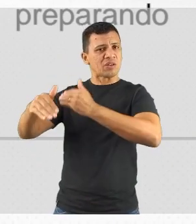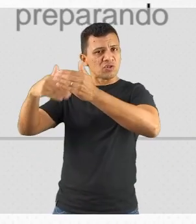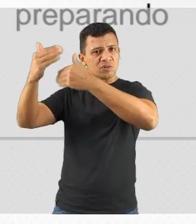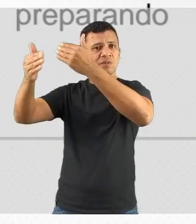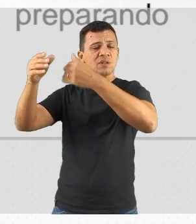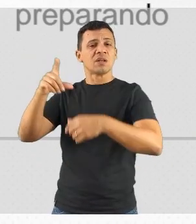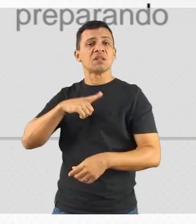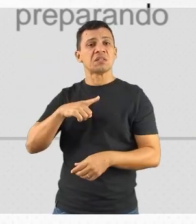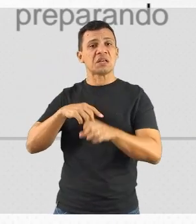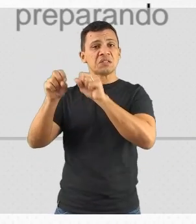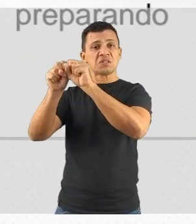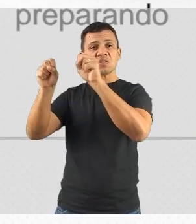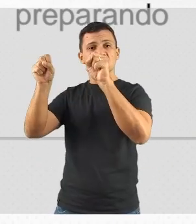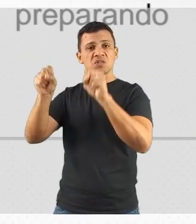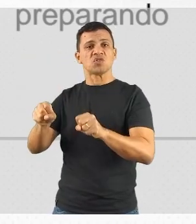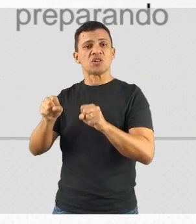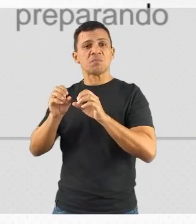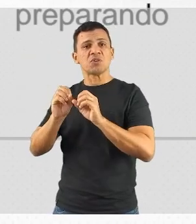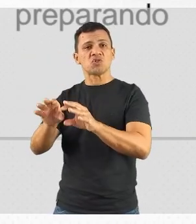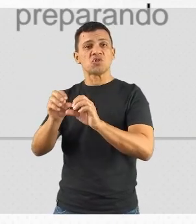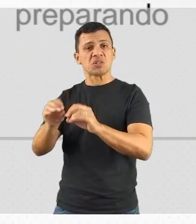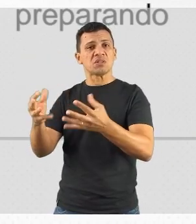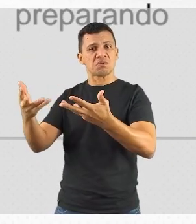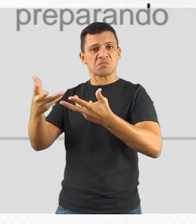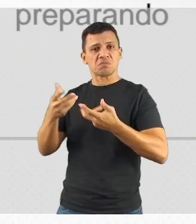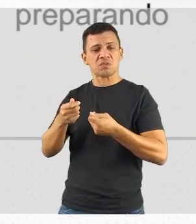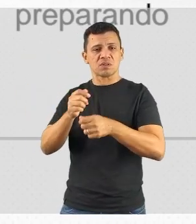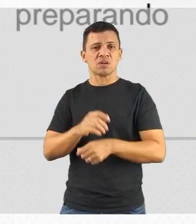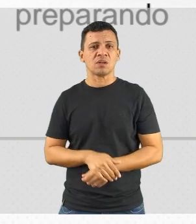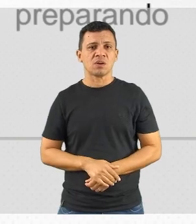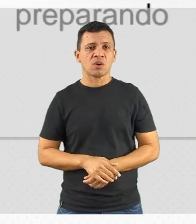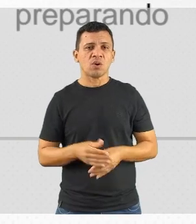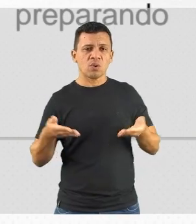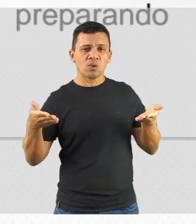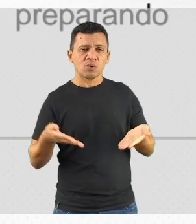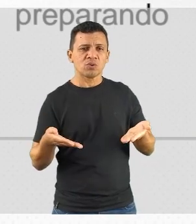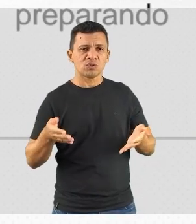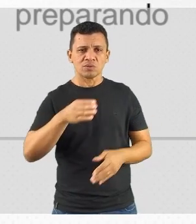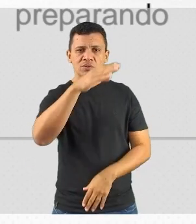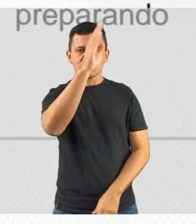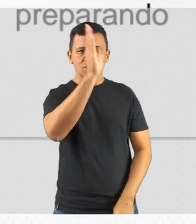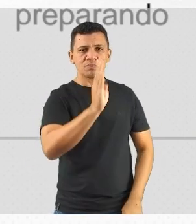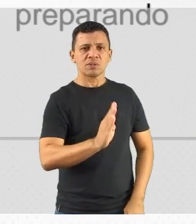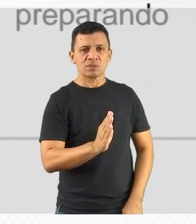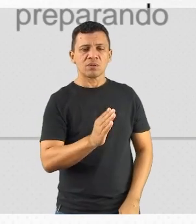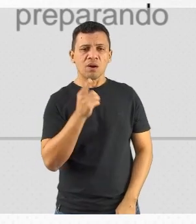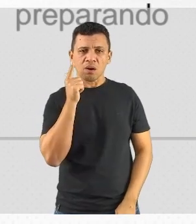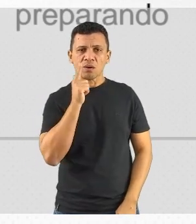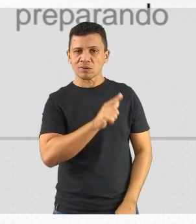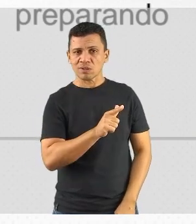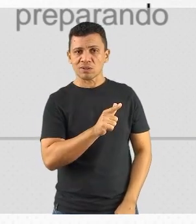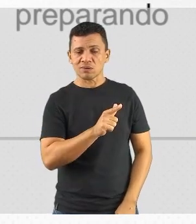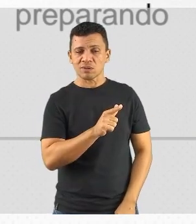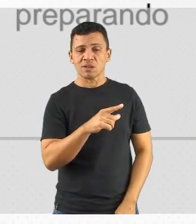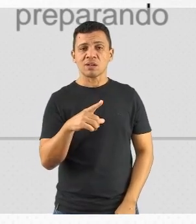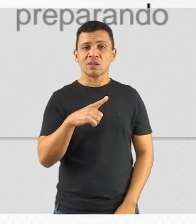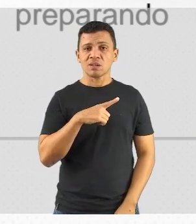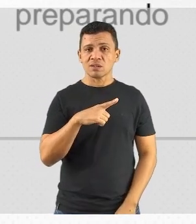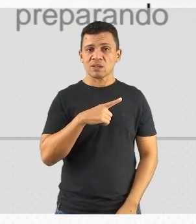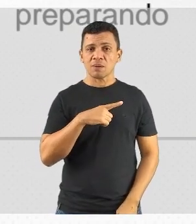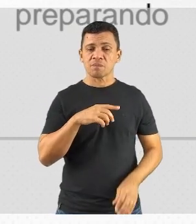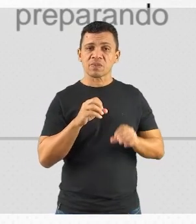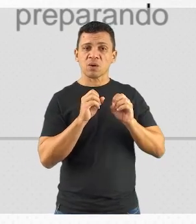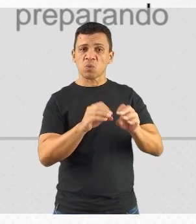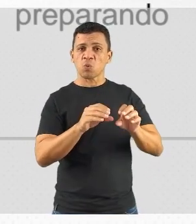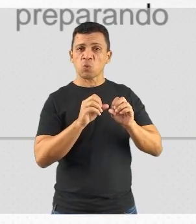possuem um sistema de ensino eficaz. Será que atualmente o Brasil, ele consegue da mesma forma, oferecer uma